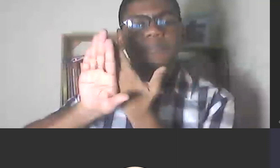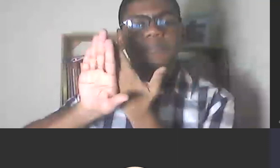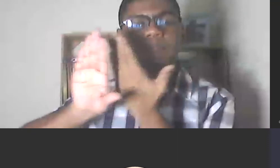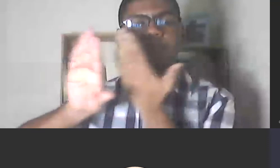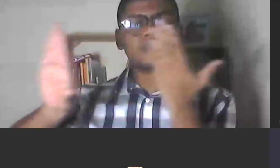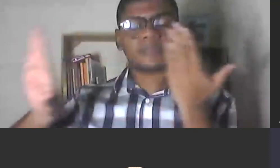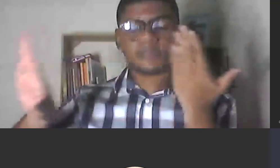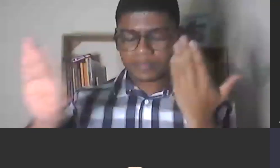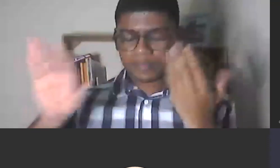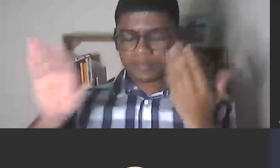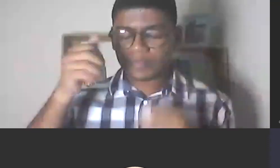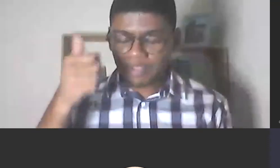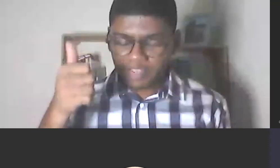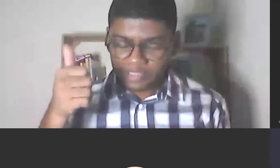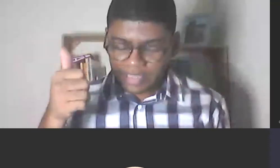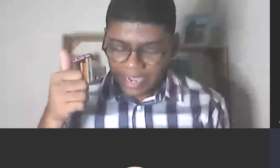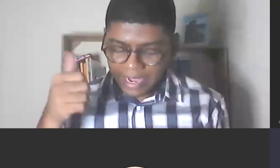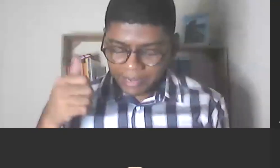Afastar.